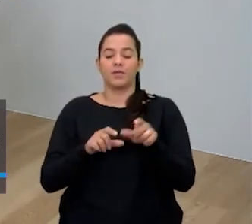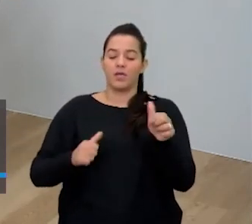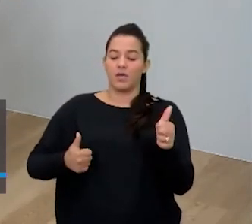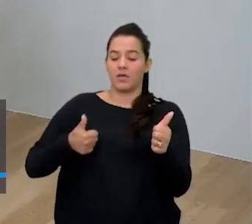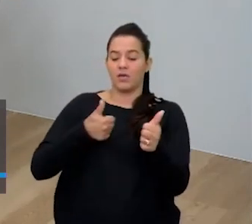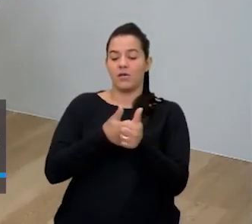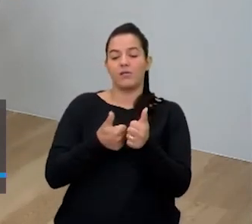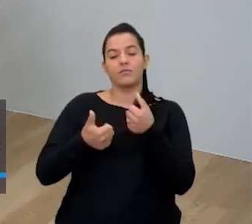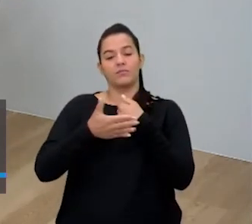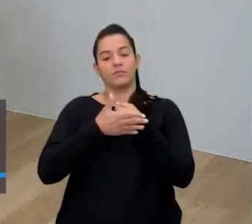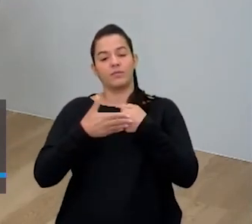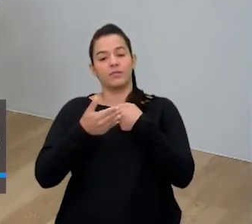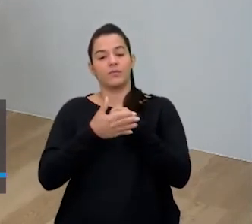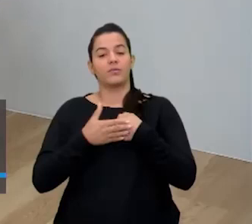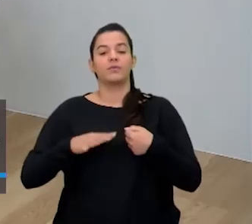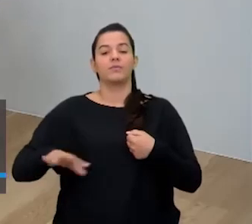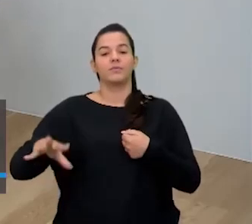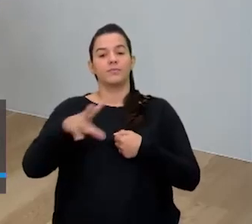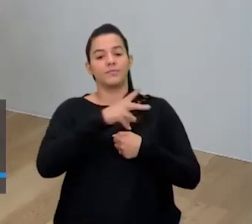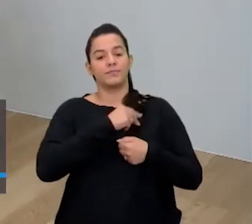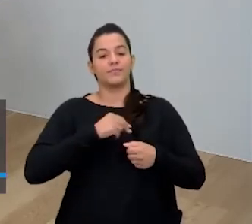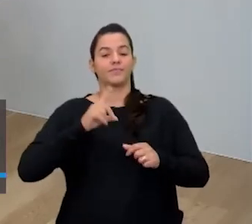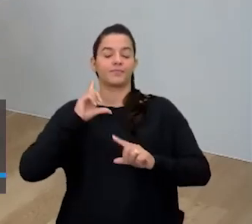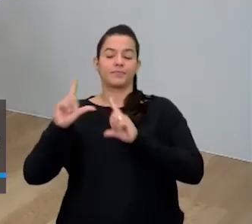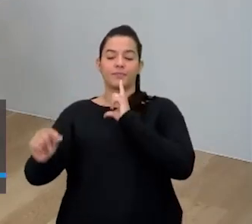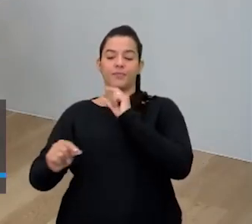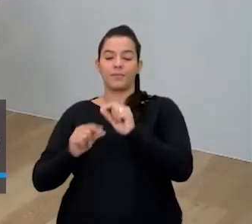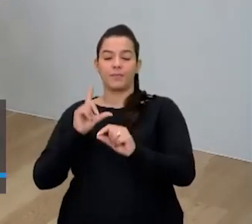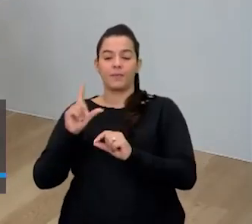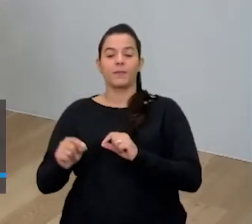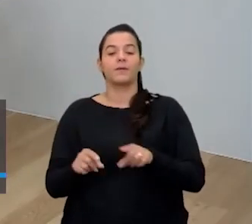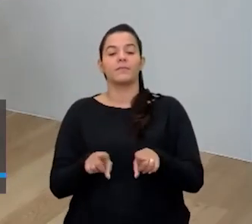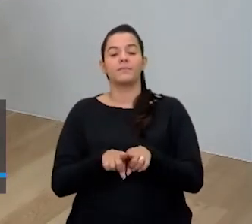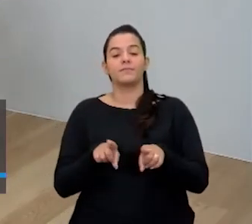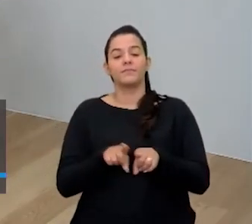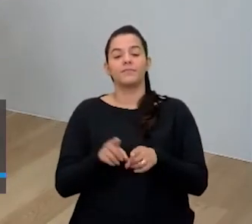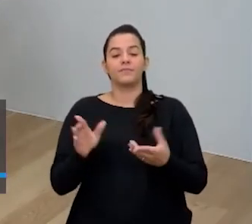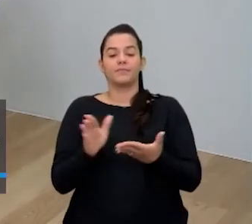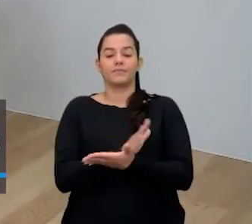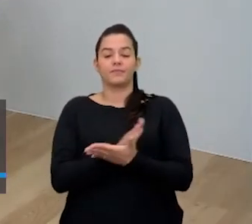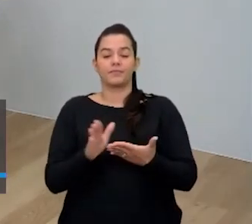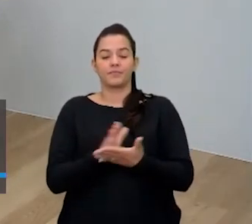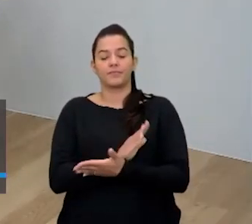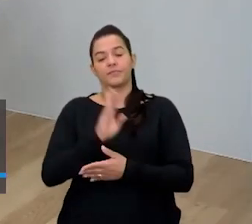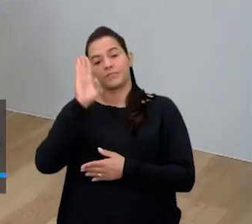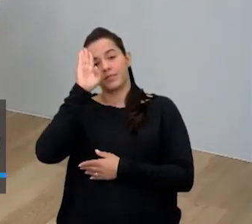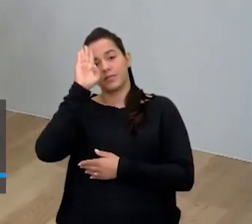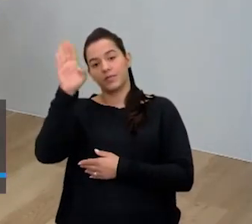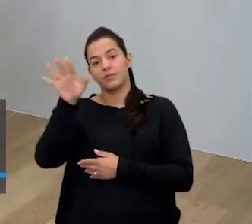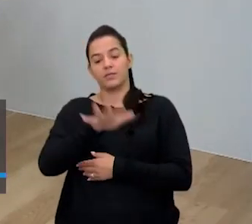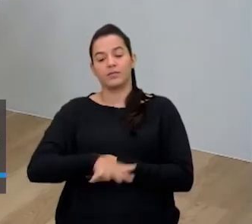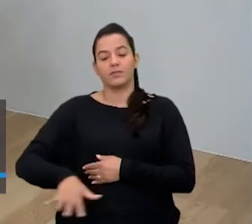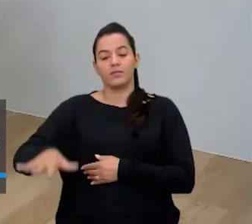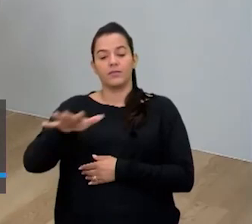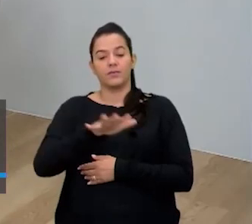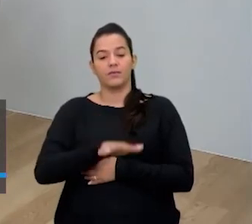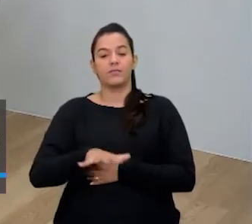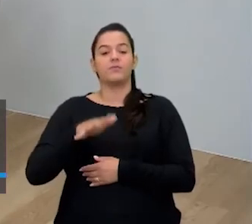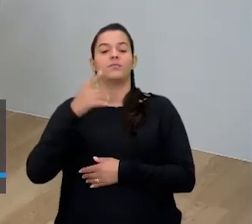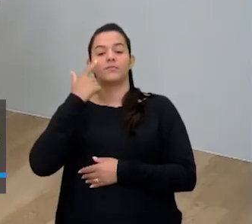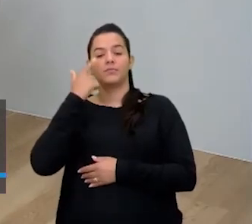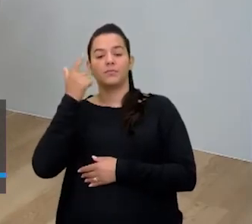esses refugiados. Porque a gente tem crises de refugiados principalmente na região do